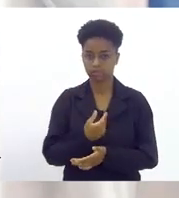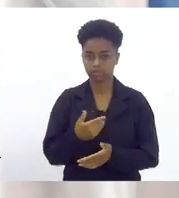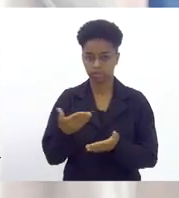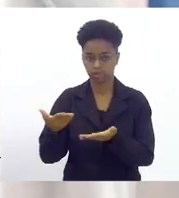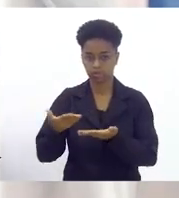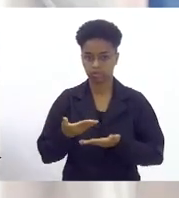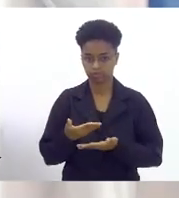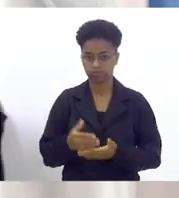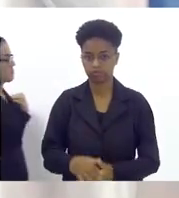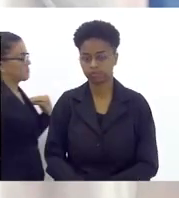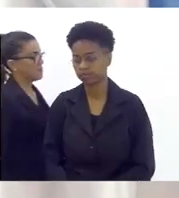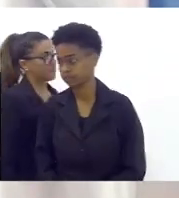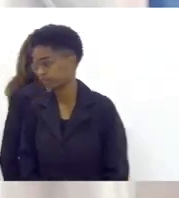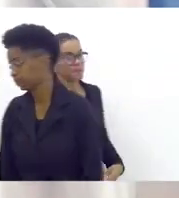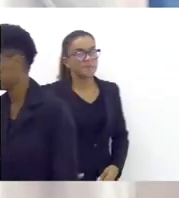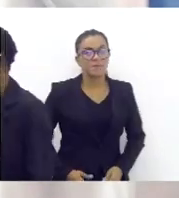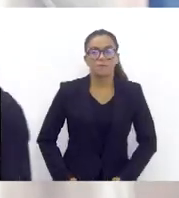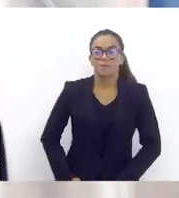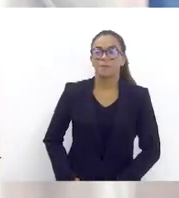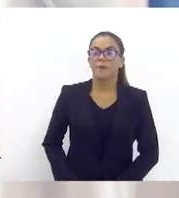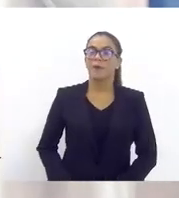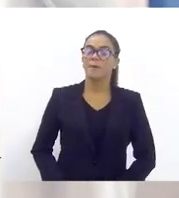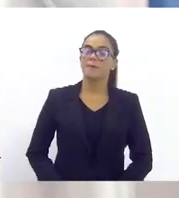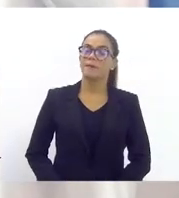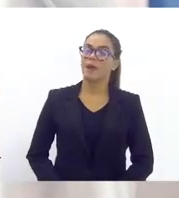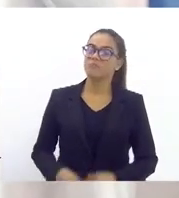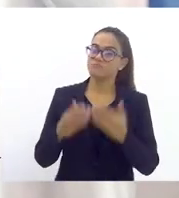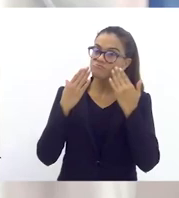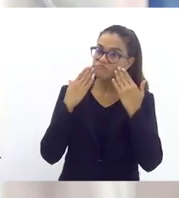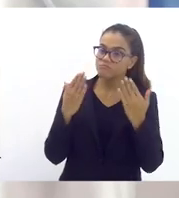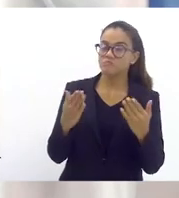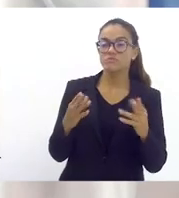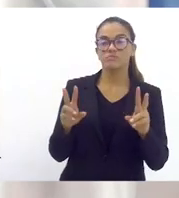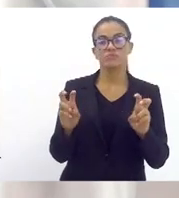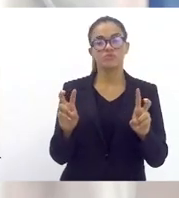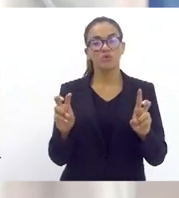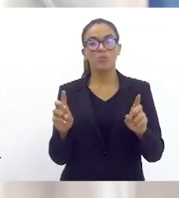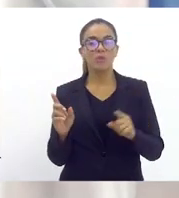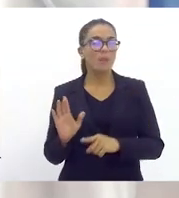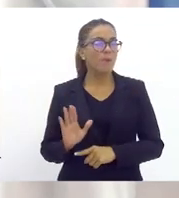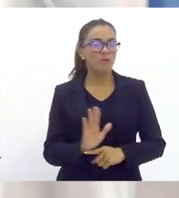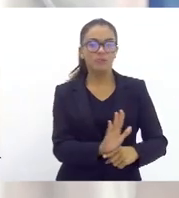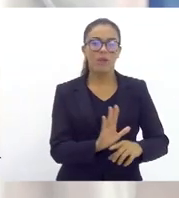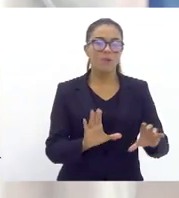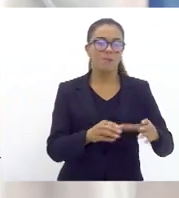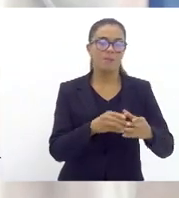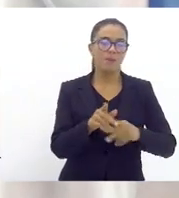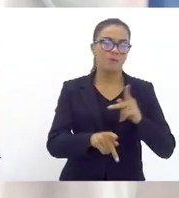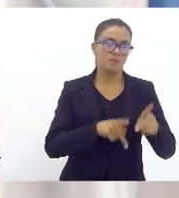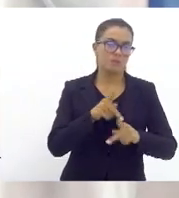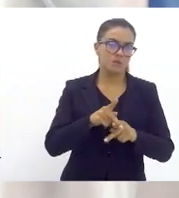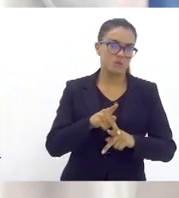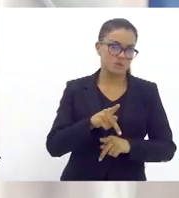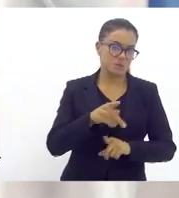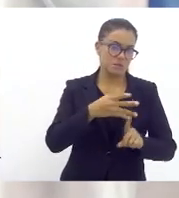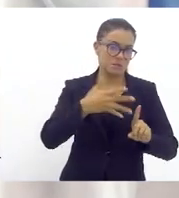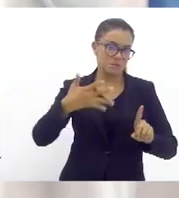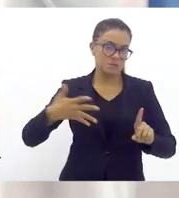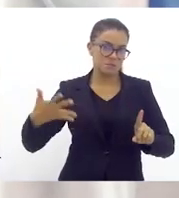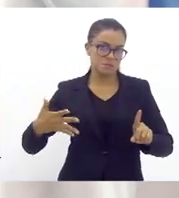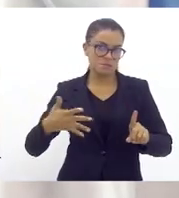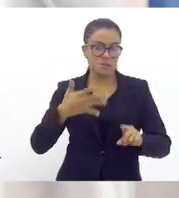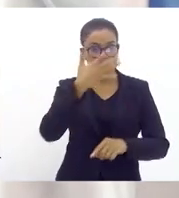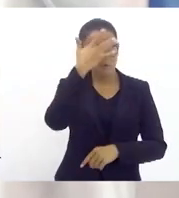a FEComércio para, enfim, se manifestar em relação ao que pode fazer pela população LGBTQIA+, sobretudo para as pessoas